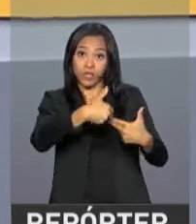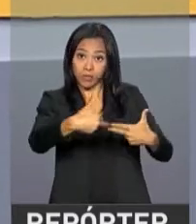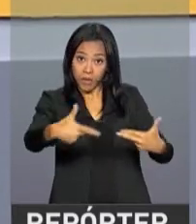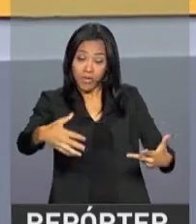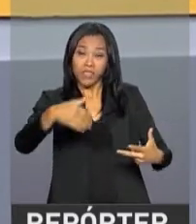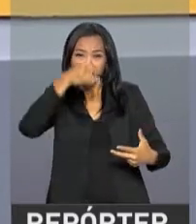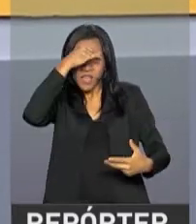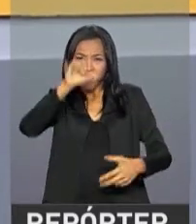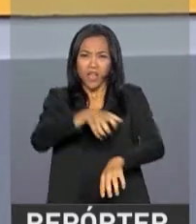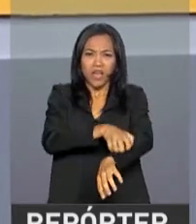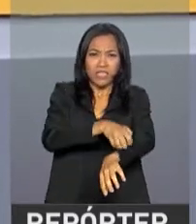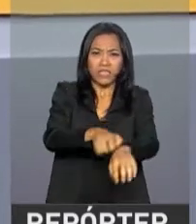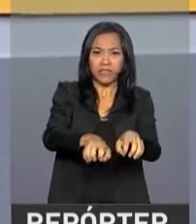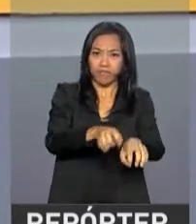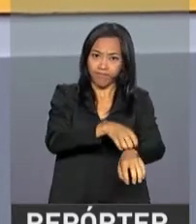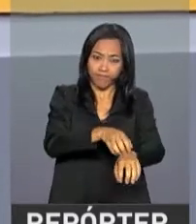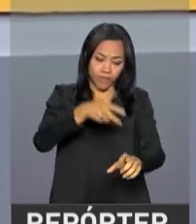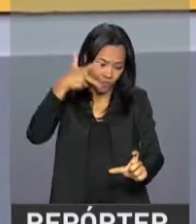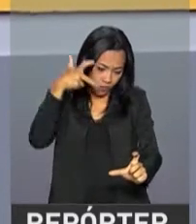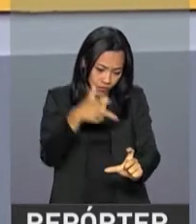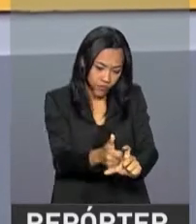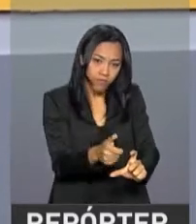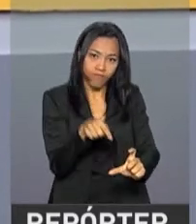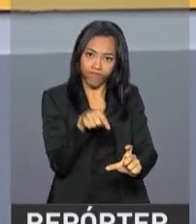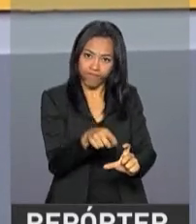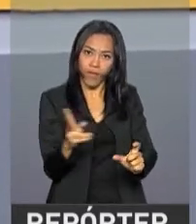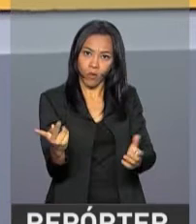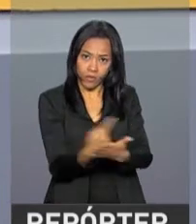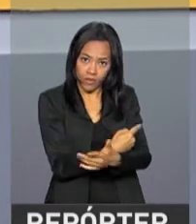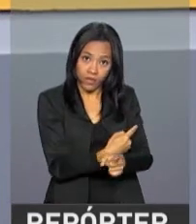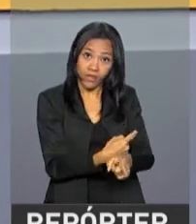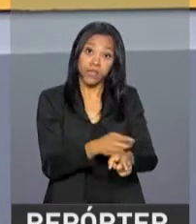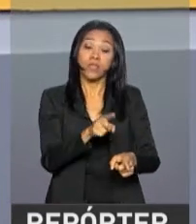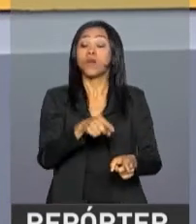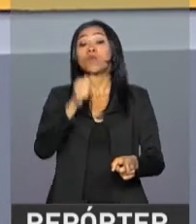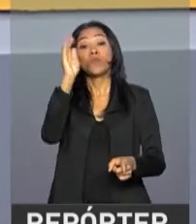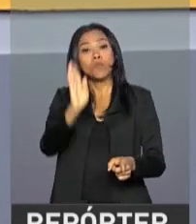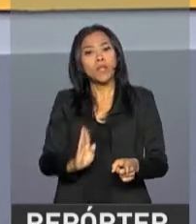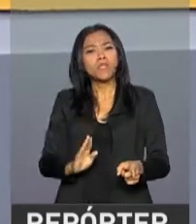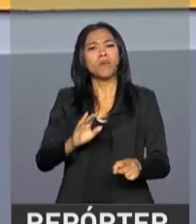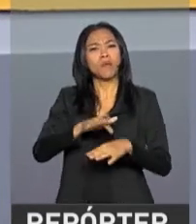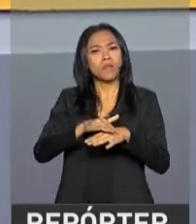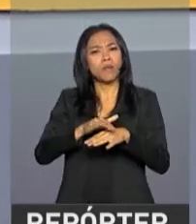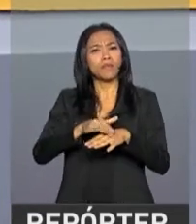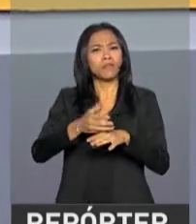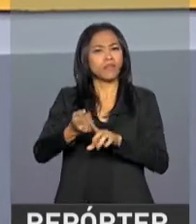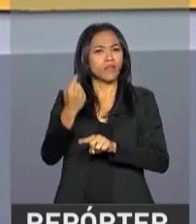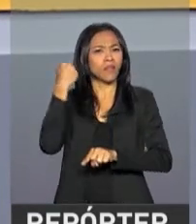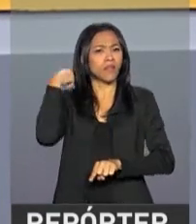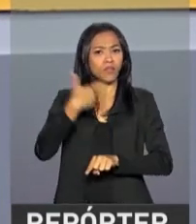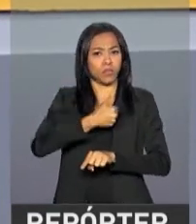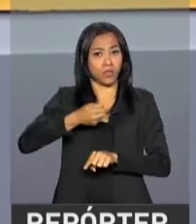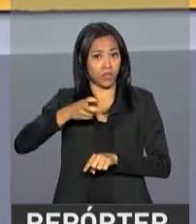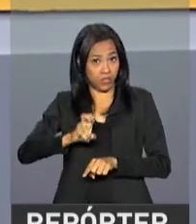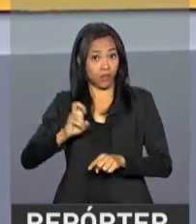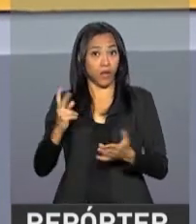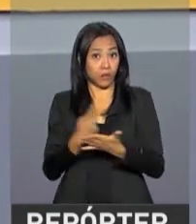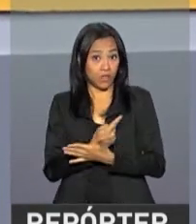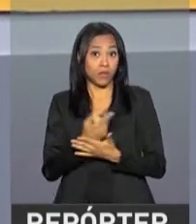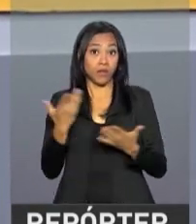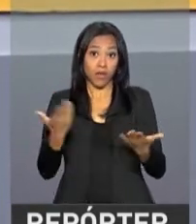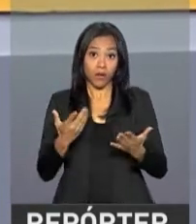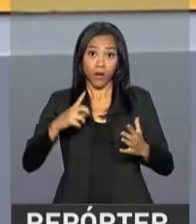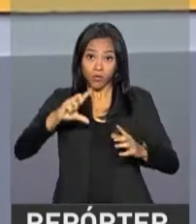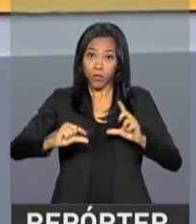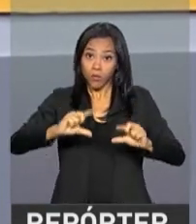alérgicas no local de aplicação da ocorrência de focos de aftosa no brasil desde 2005 ea tendência de suspensão